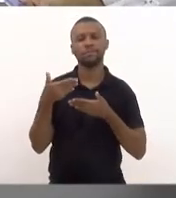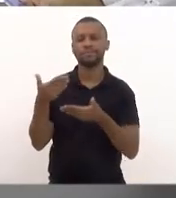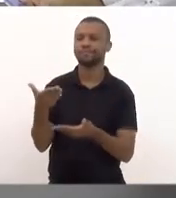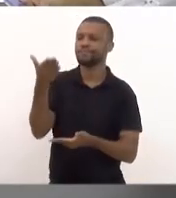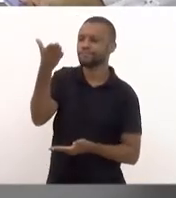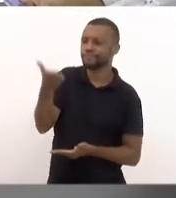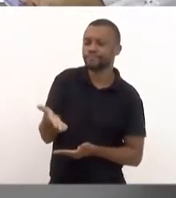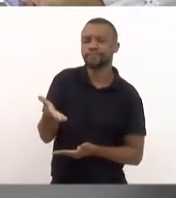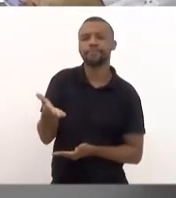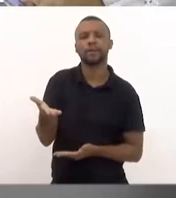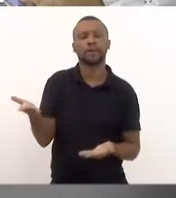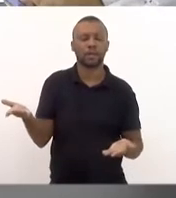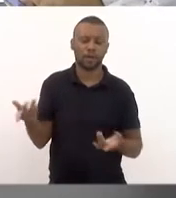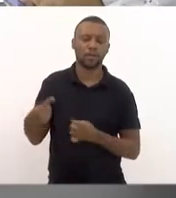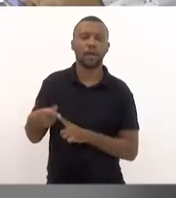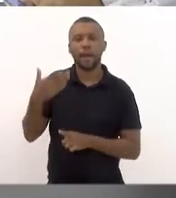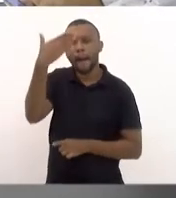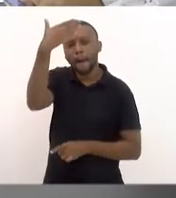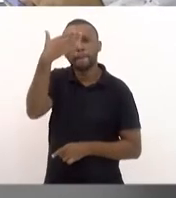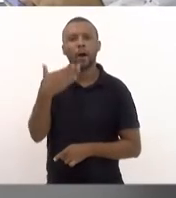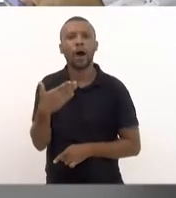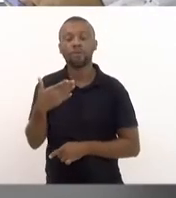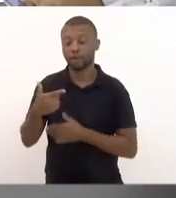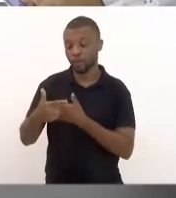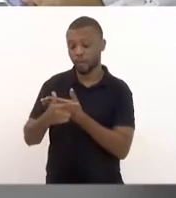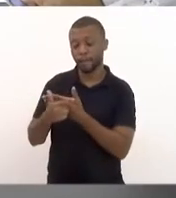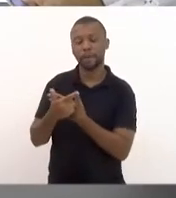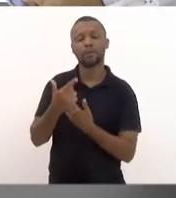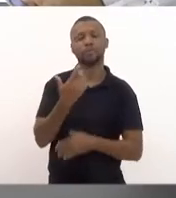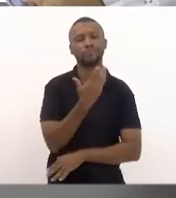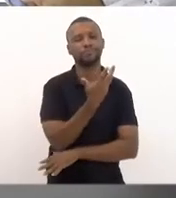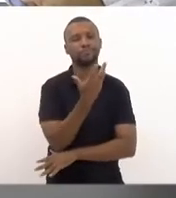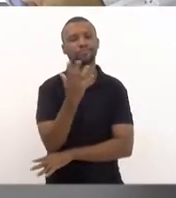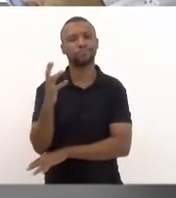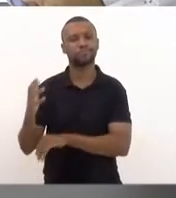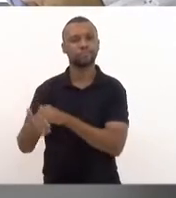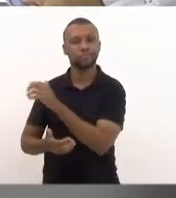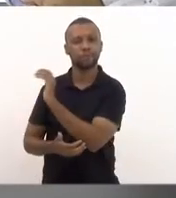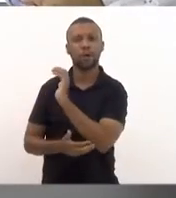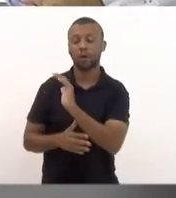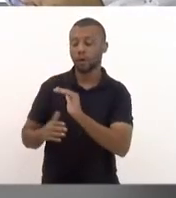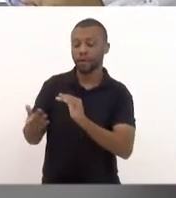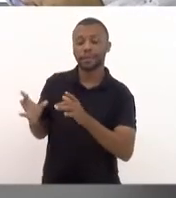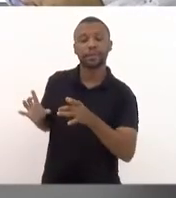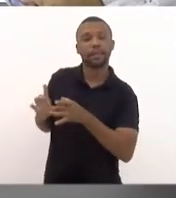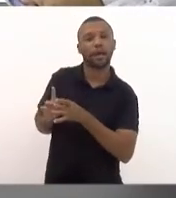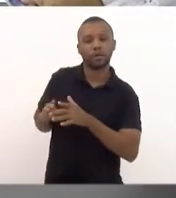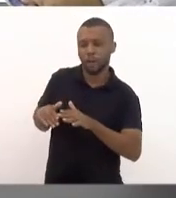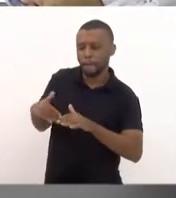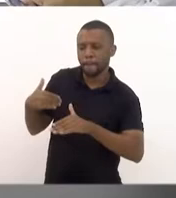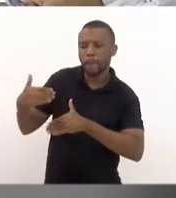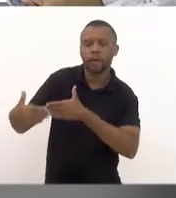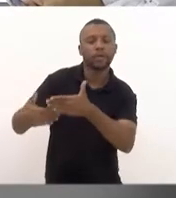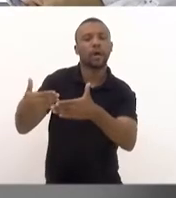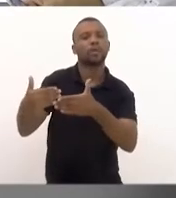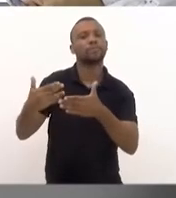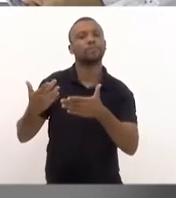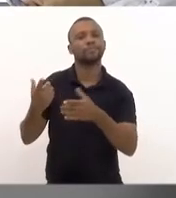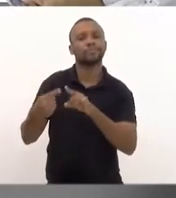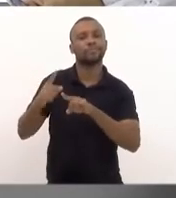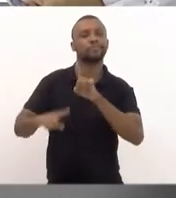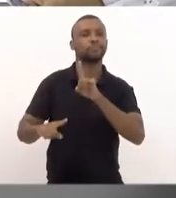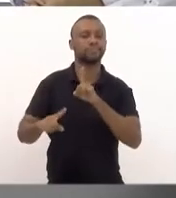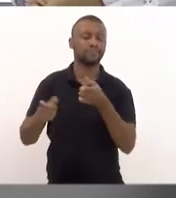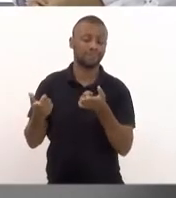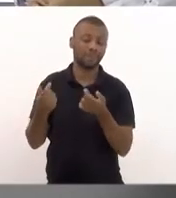porque mostra que o papel do meio ambiente ele é fundamental no processo de desenvolvimento. E a gente precisa realmente acabar com essa dicotomia de